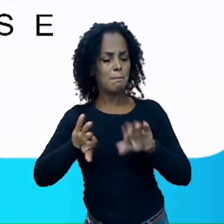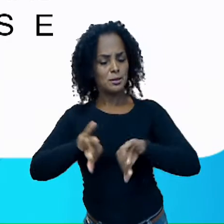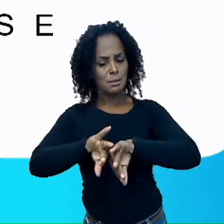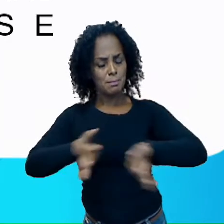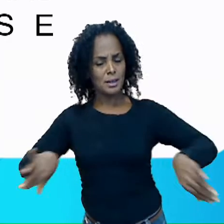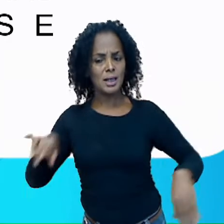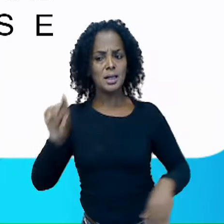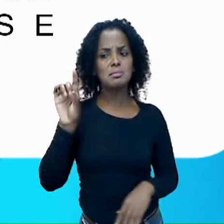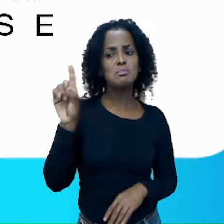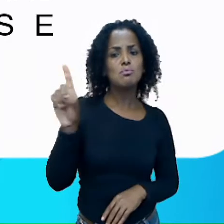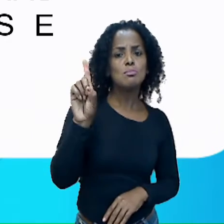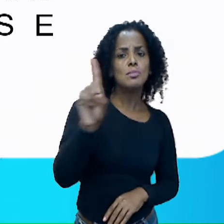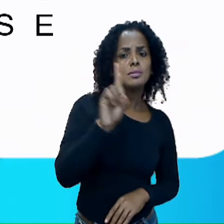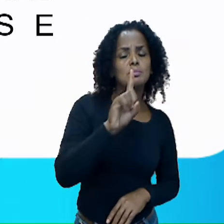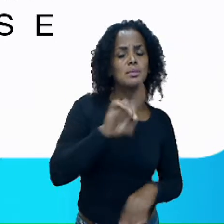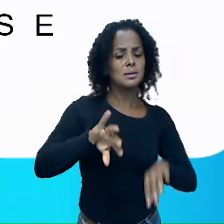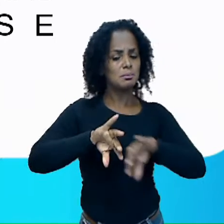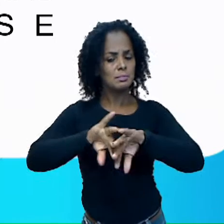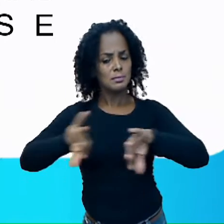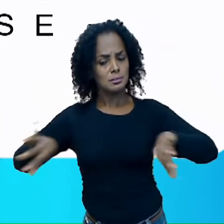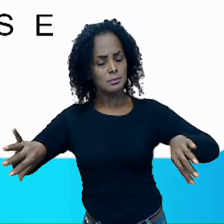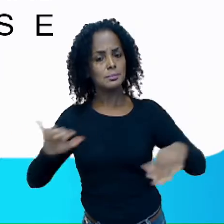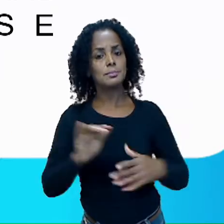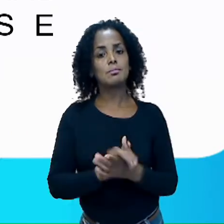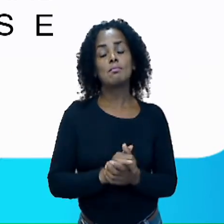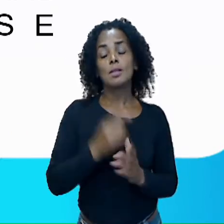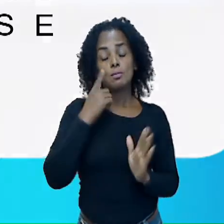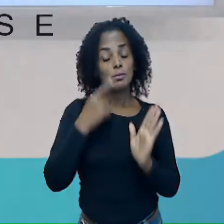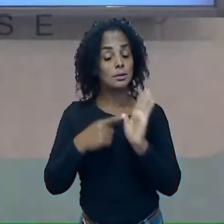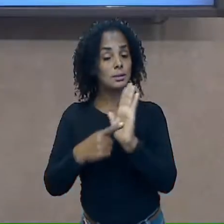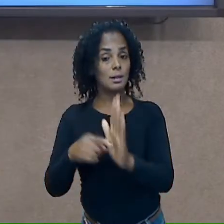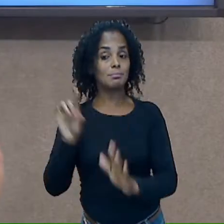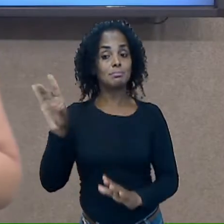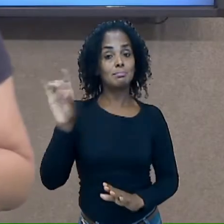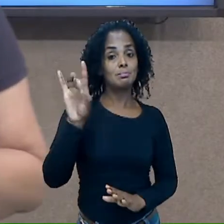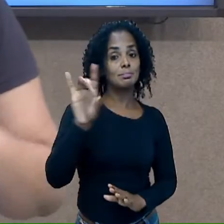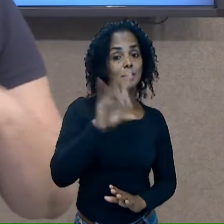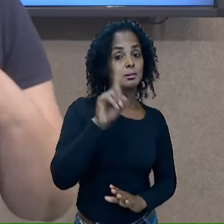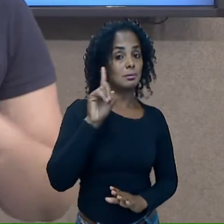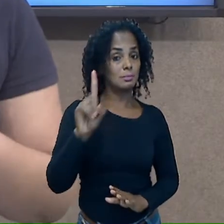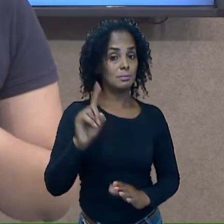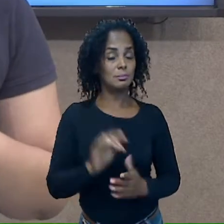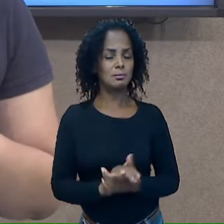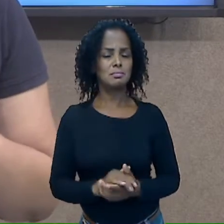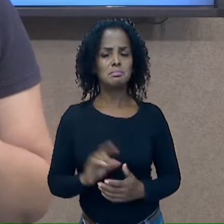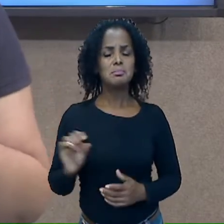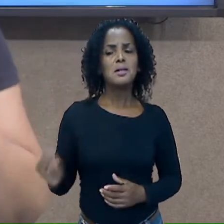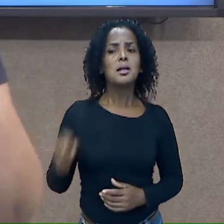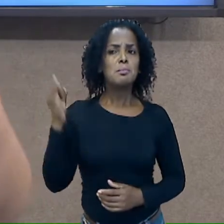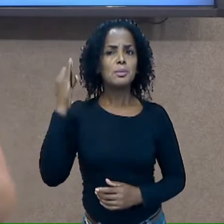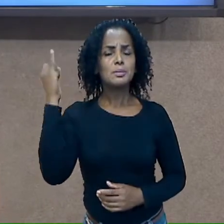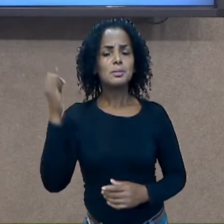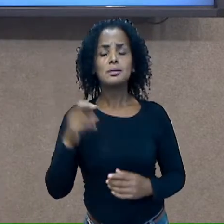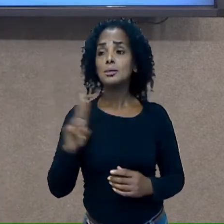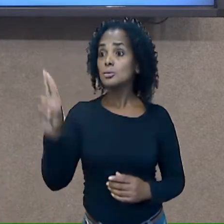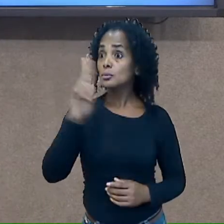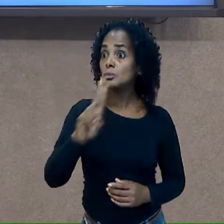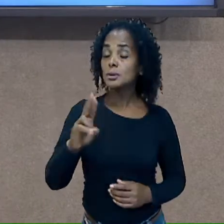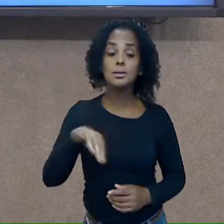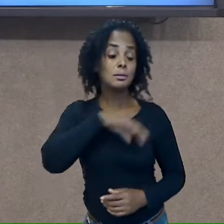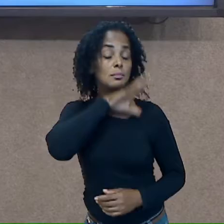que está aí, nós vamos falar das plumagens, das cestas. É interessante que eles usam de